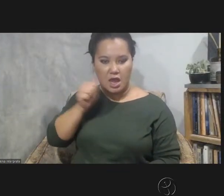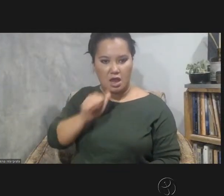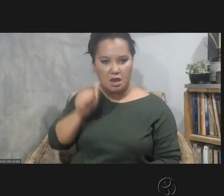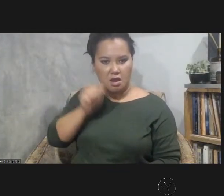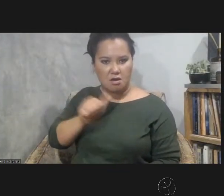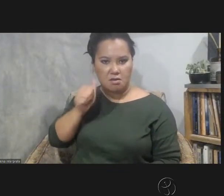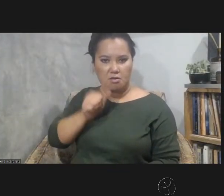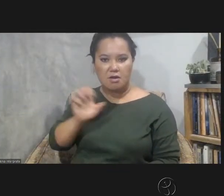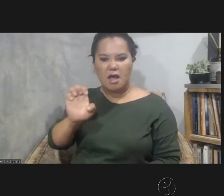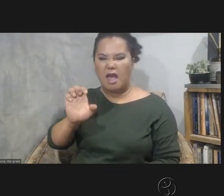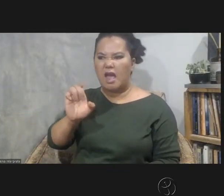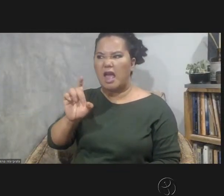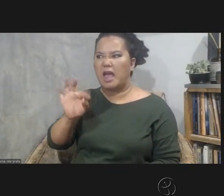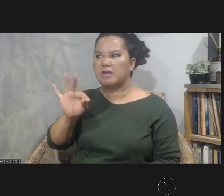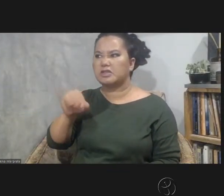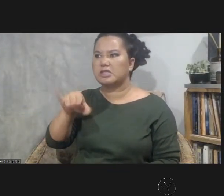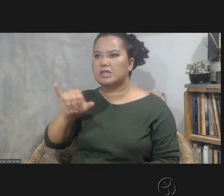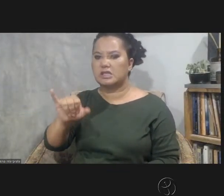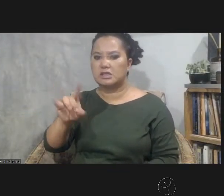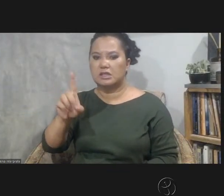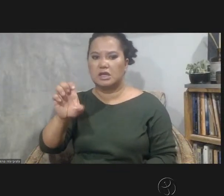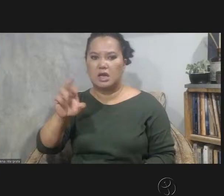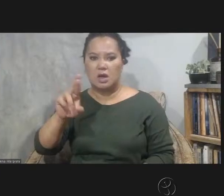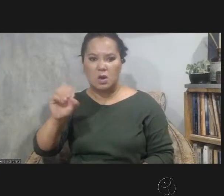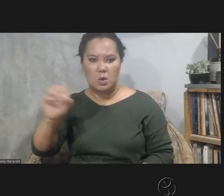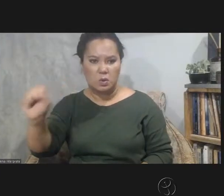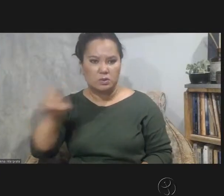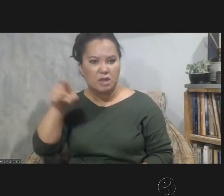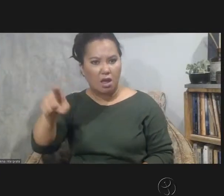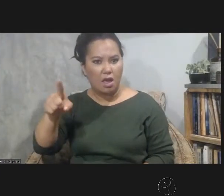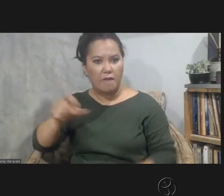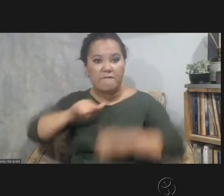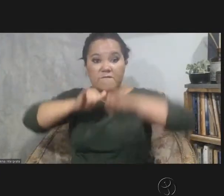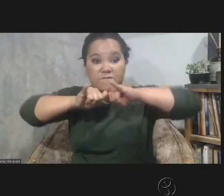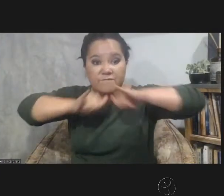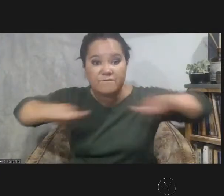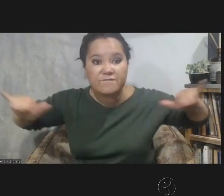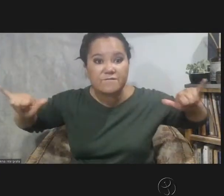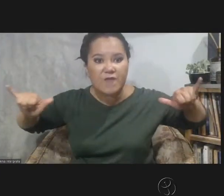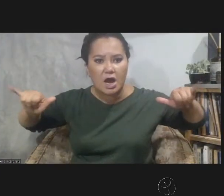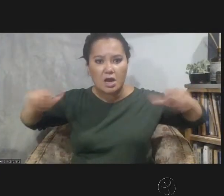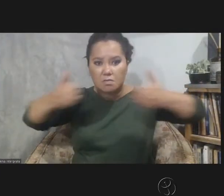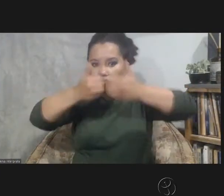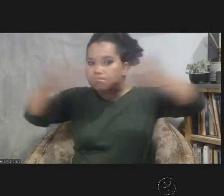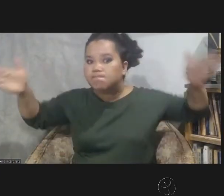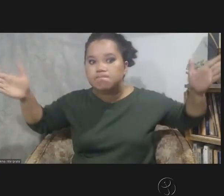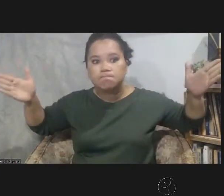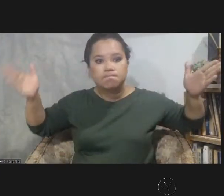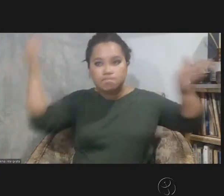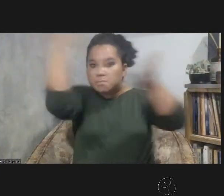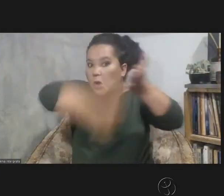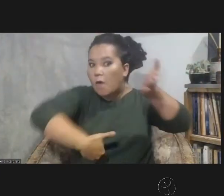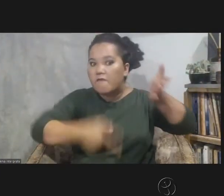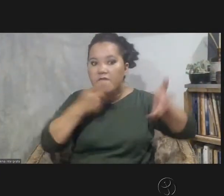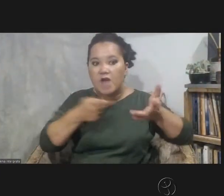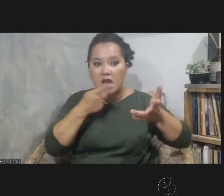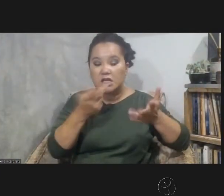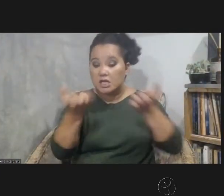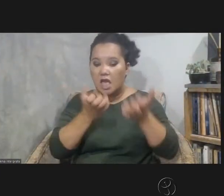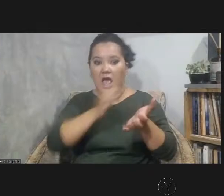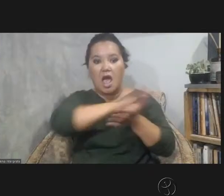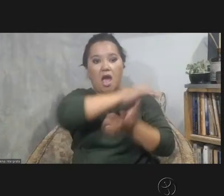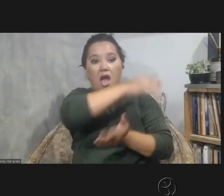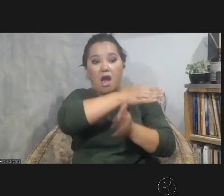é abertamente comprometida com a substituição da educação pública por educação privada